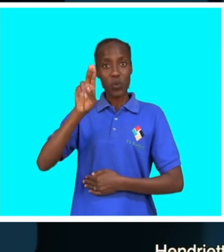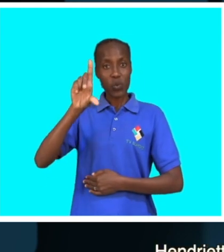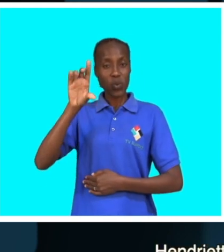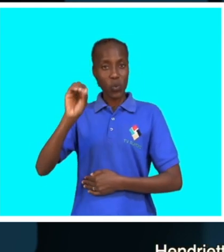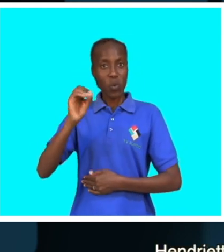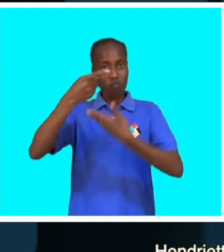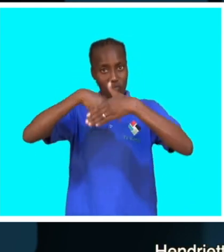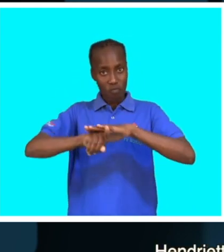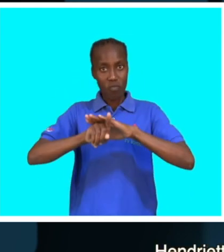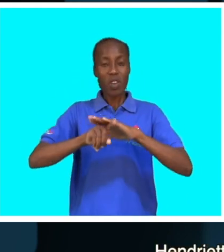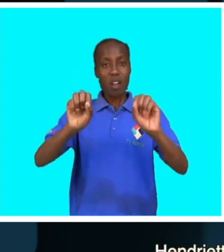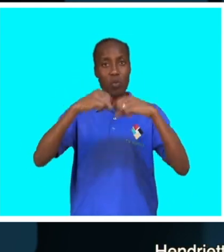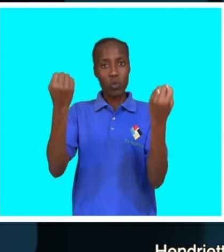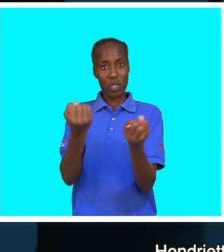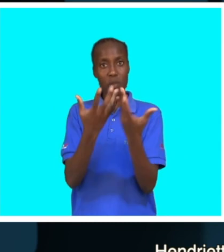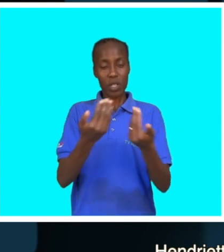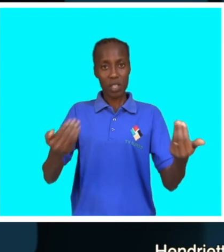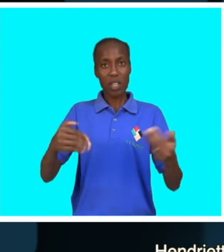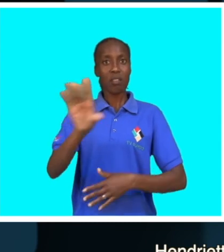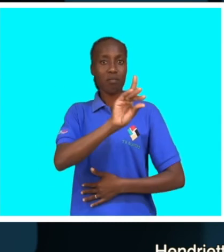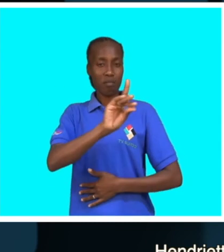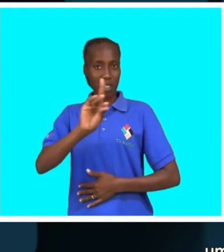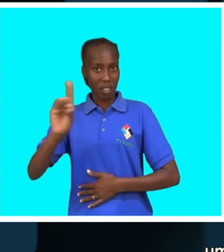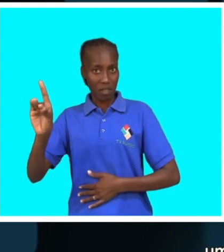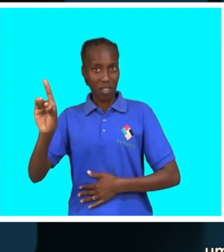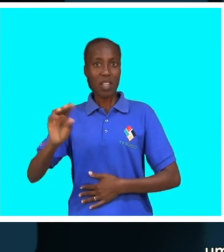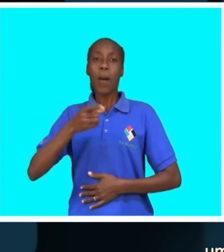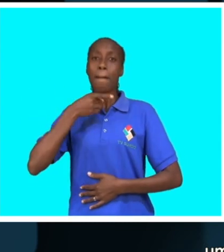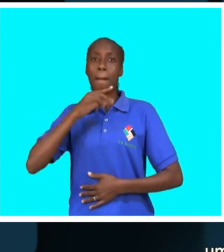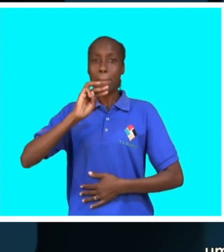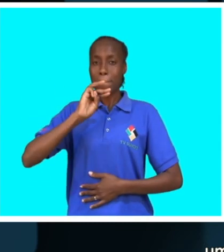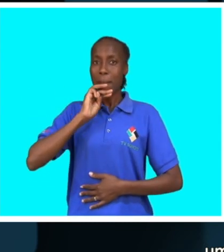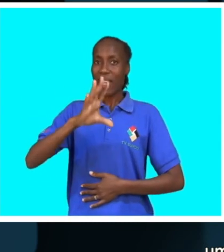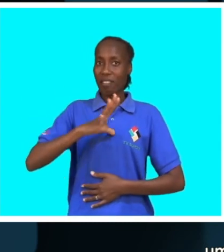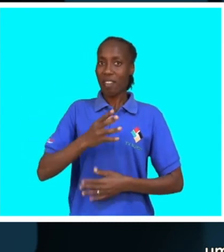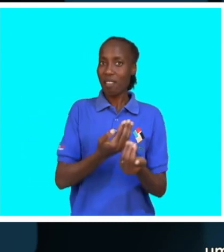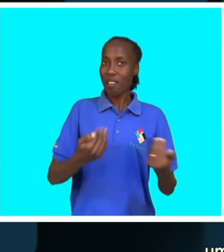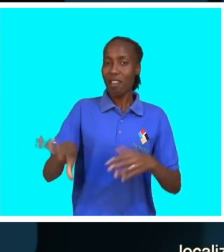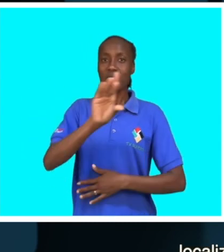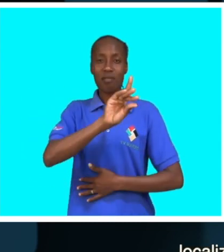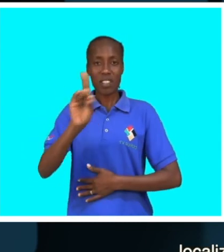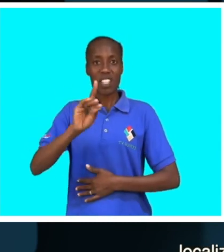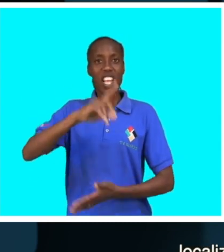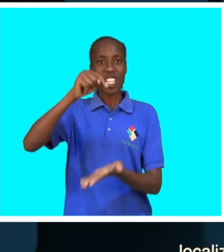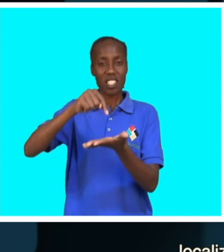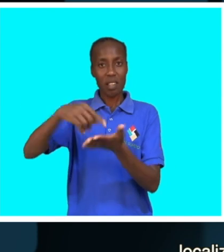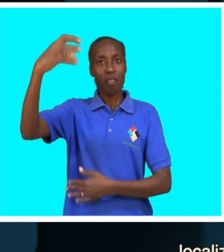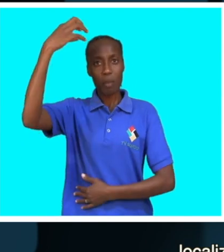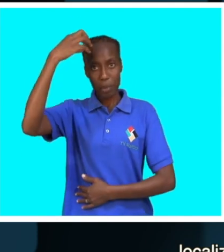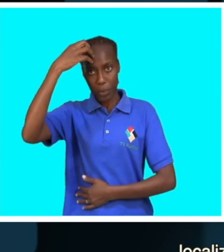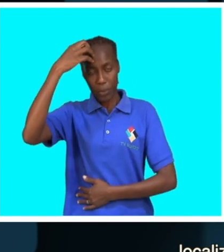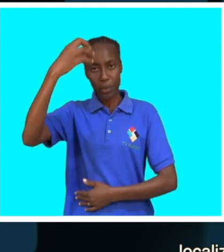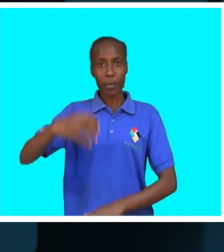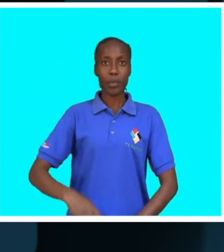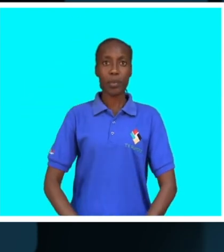escalou a cooperativa Luana Semeia Sorrisos, uma associação de mães com crianças especiais, localizada na cidade